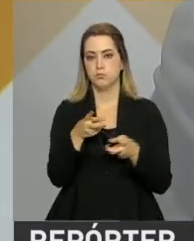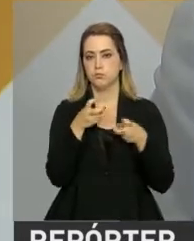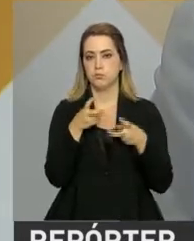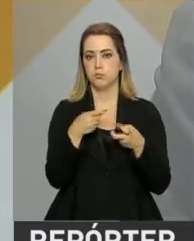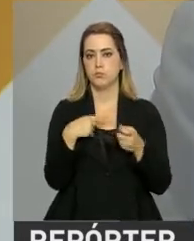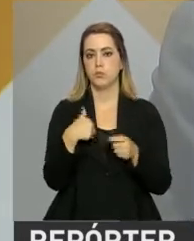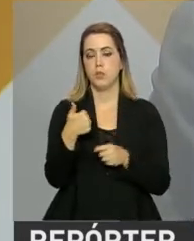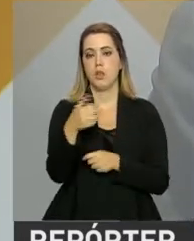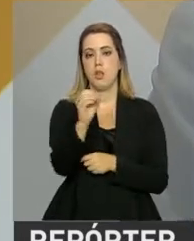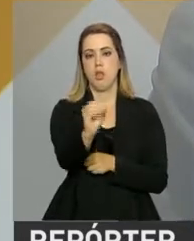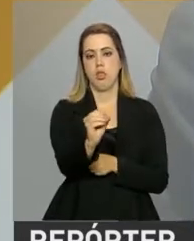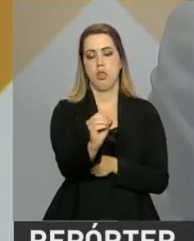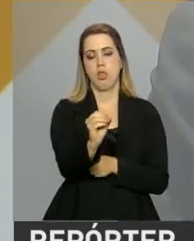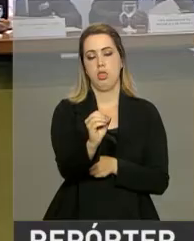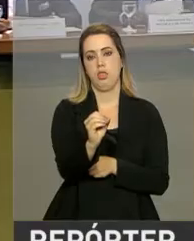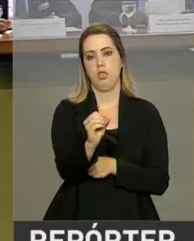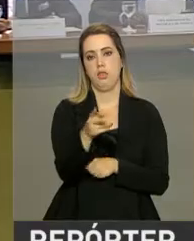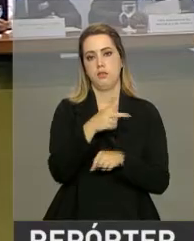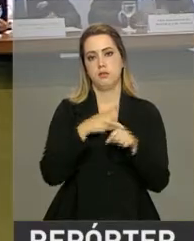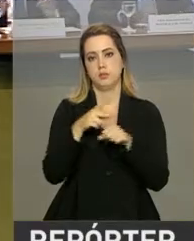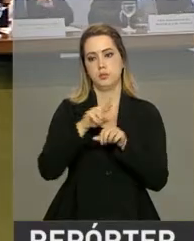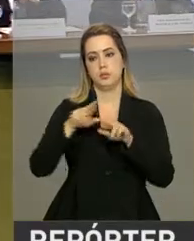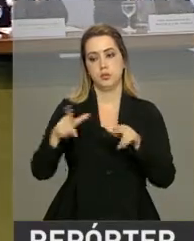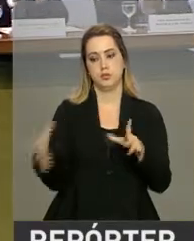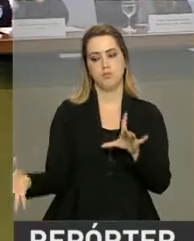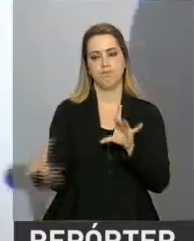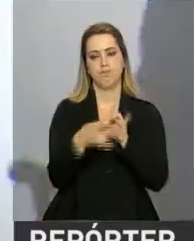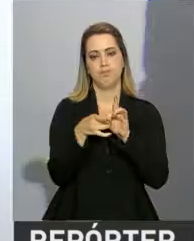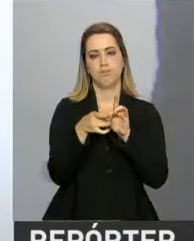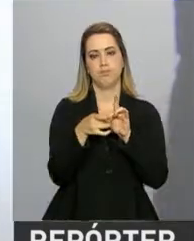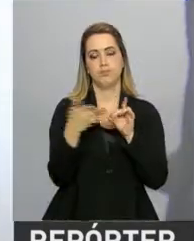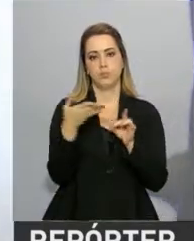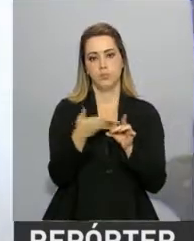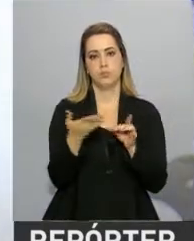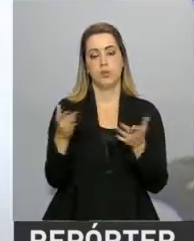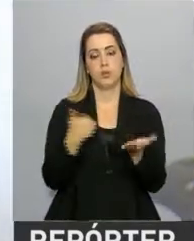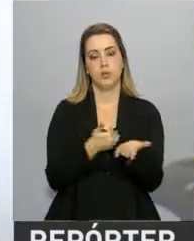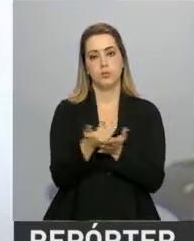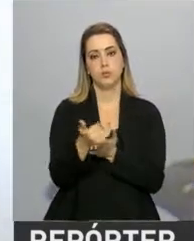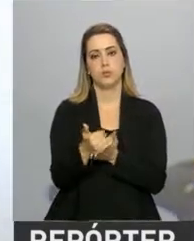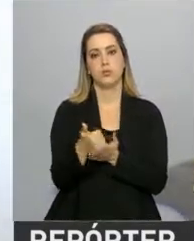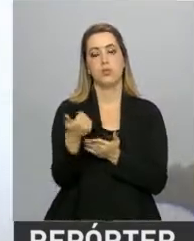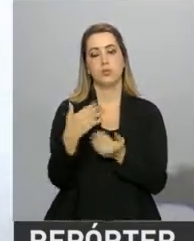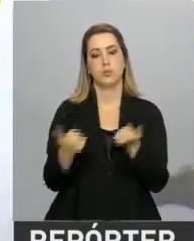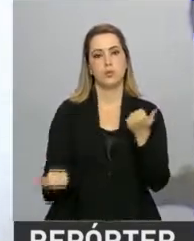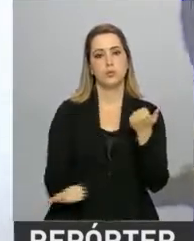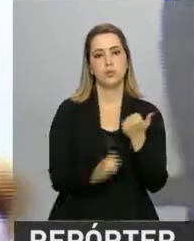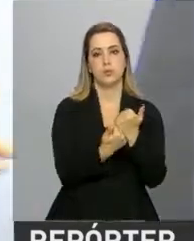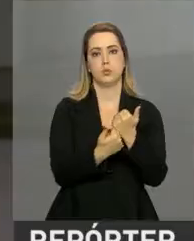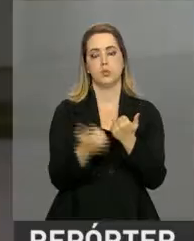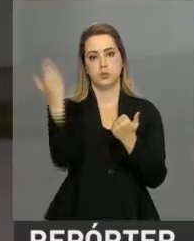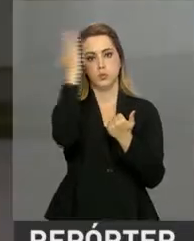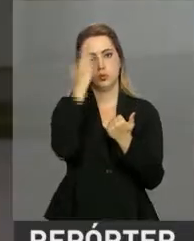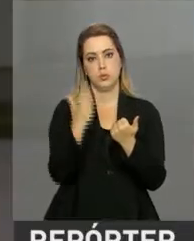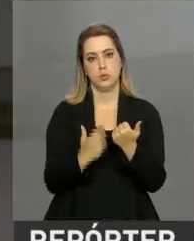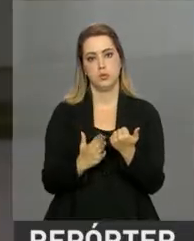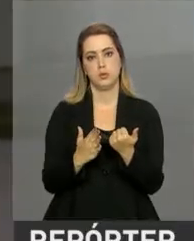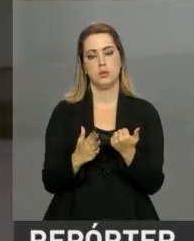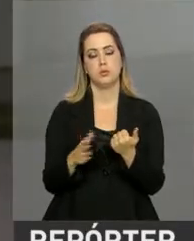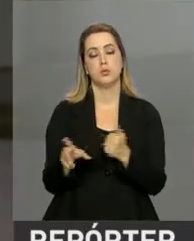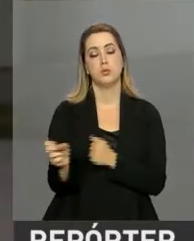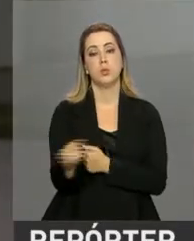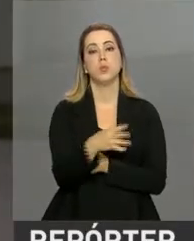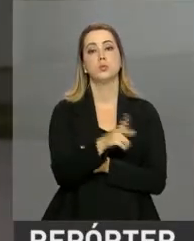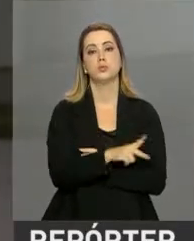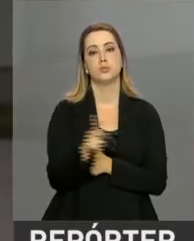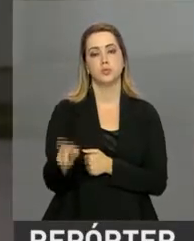portanto com dez países associados a partir de agora a presidência do grupo passa de timor leste para o brasil unir os países de